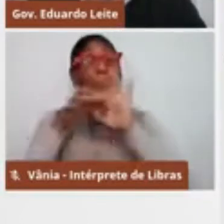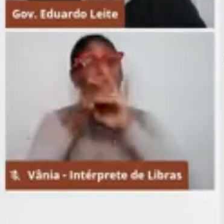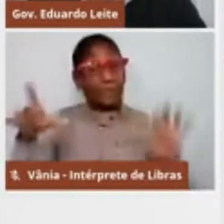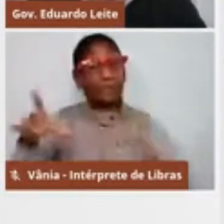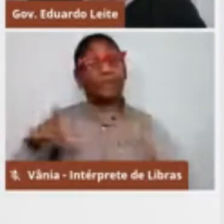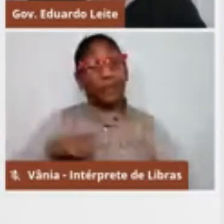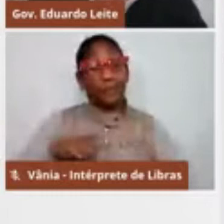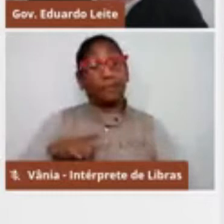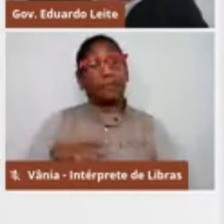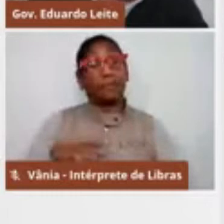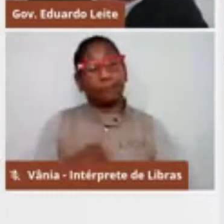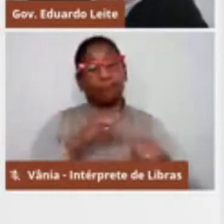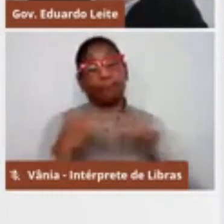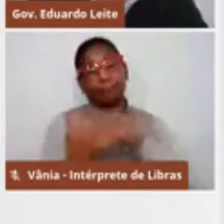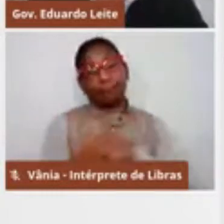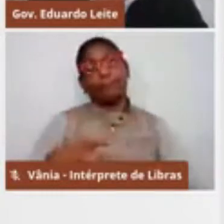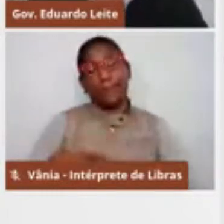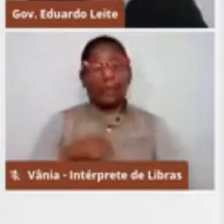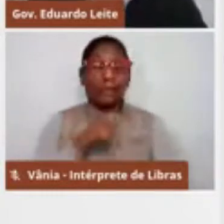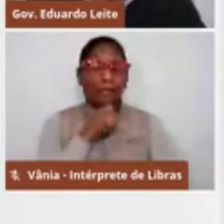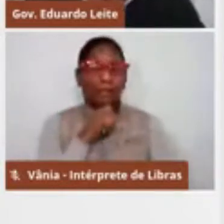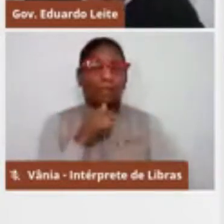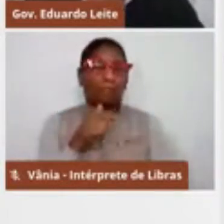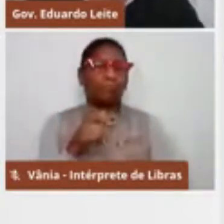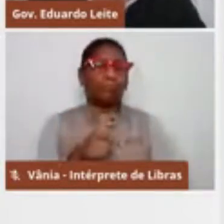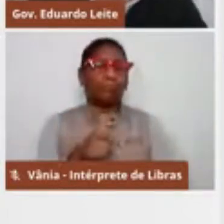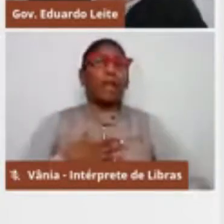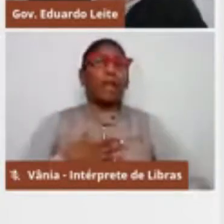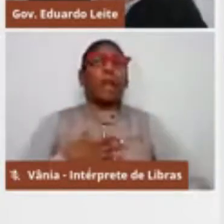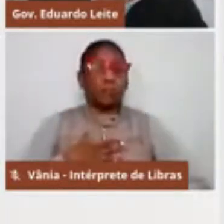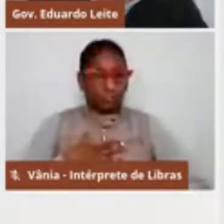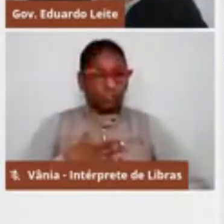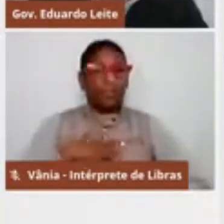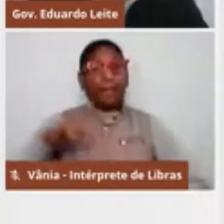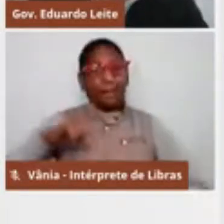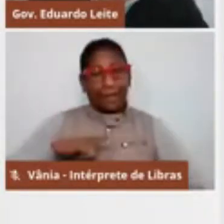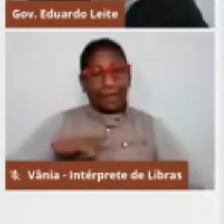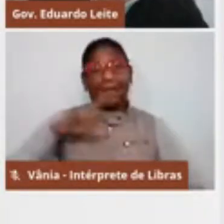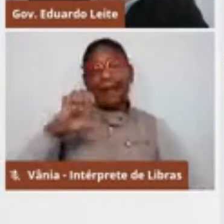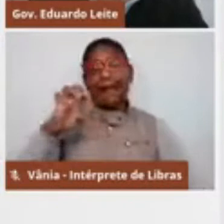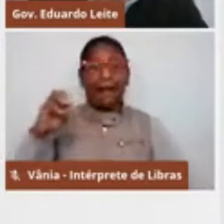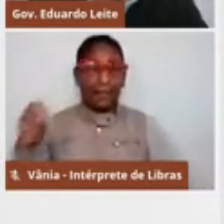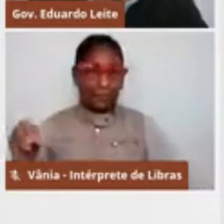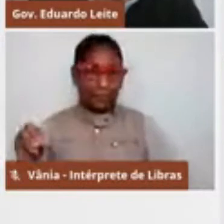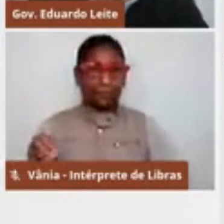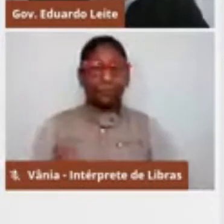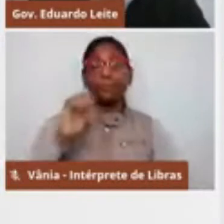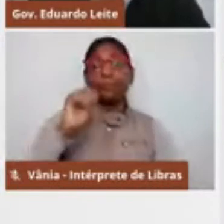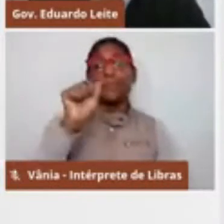por Covid. Então, tem ainda também um fôlego em disponibilidade de leitos na região de Santa Cruz do